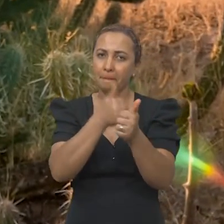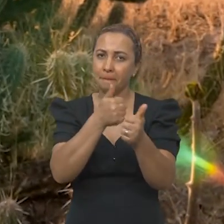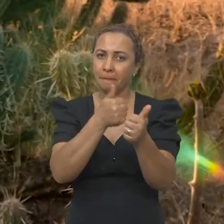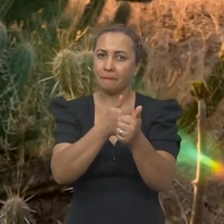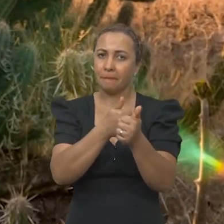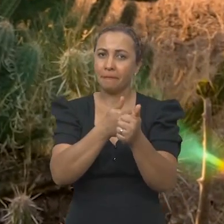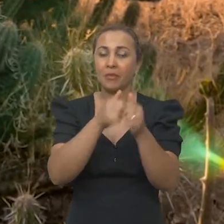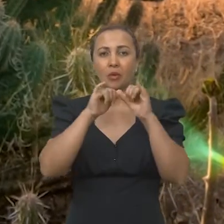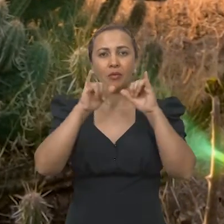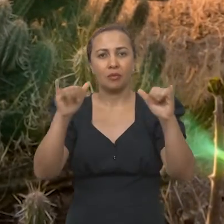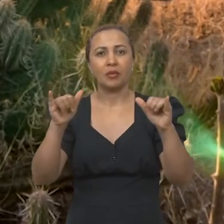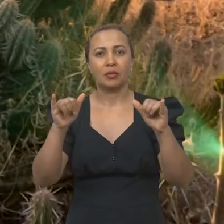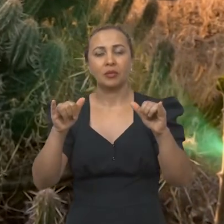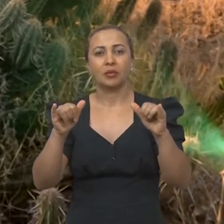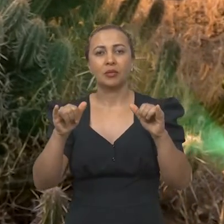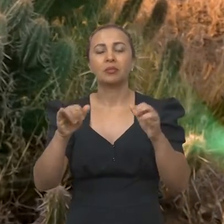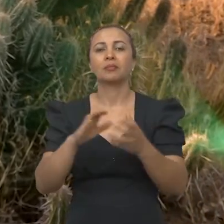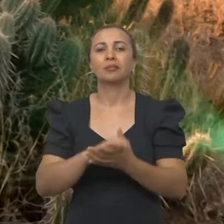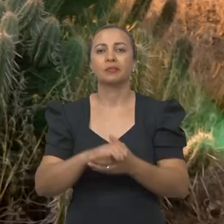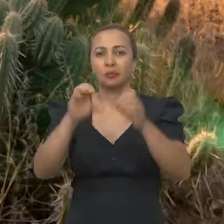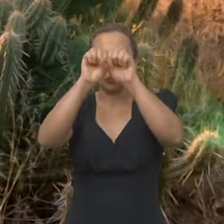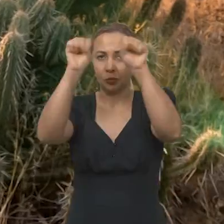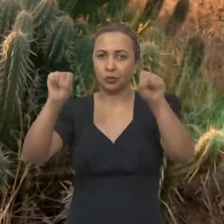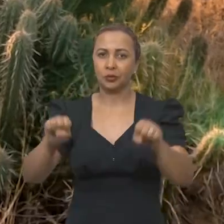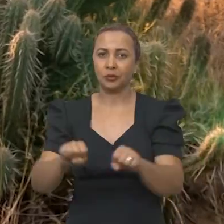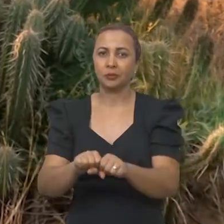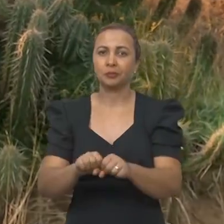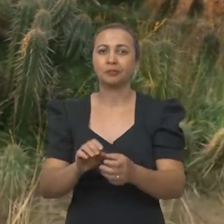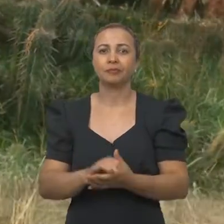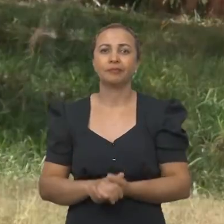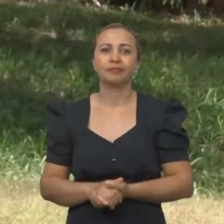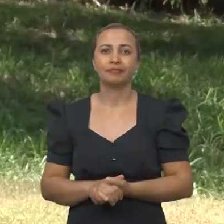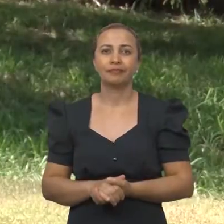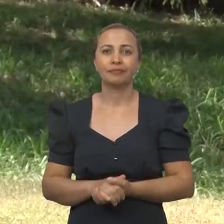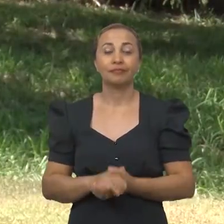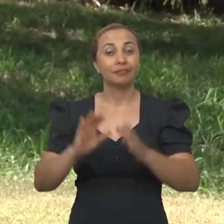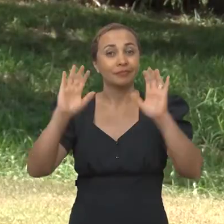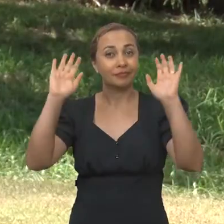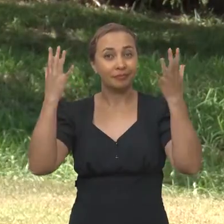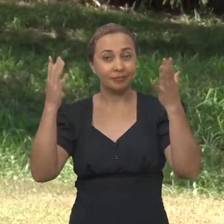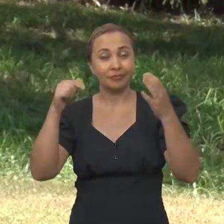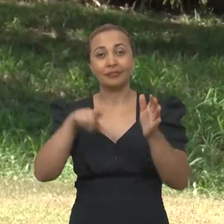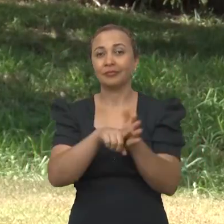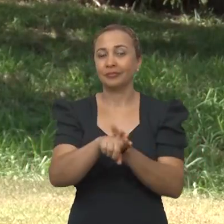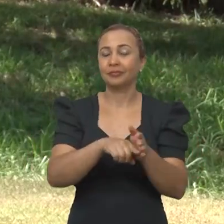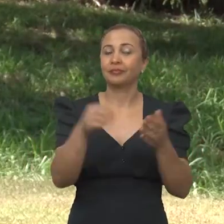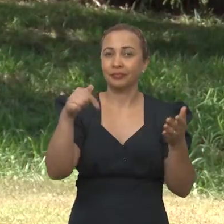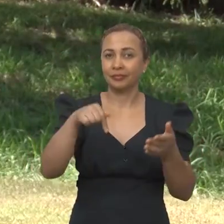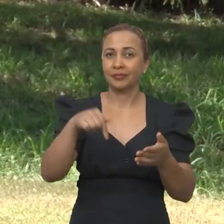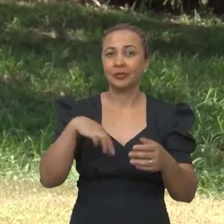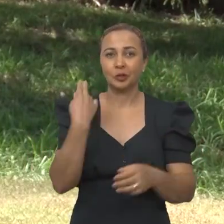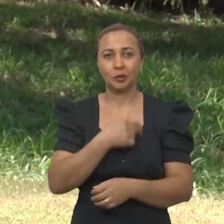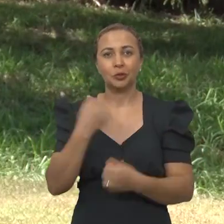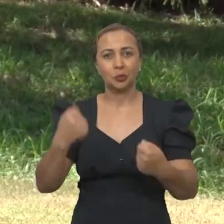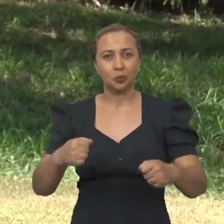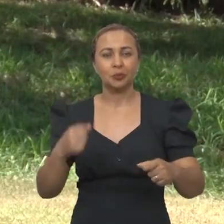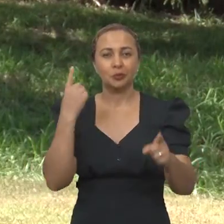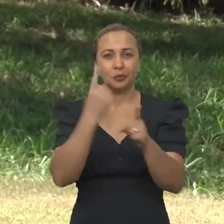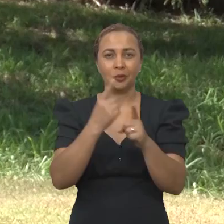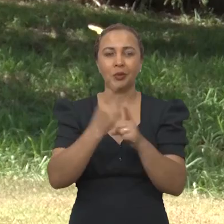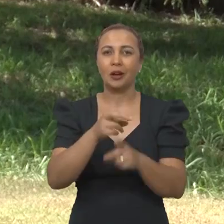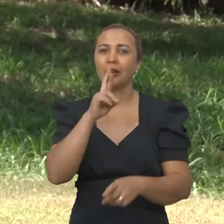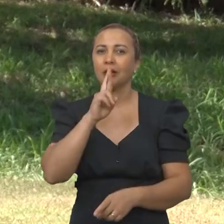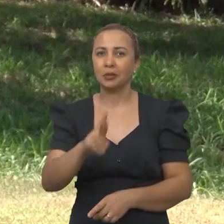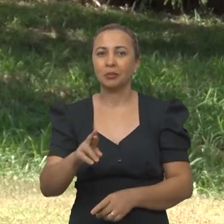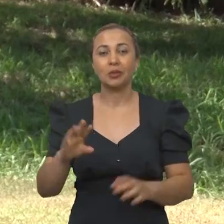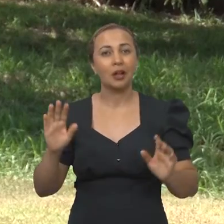alerta que foi disparado aí pelo sistema. E graças a pesquisas como essa, é que a gente pode